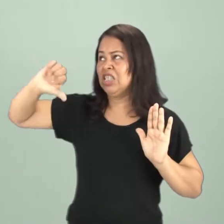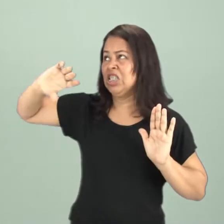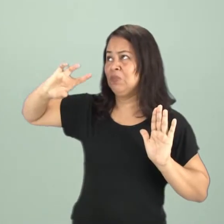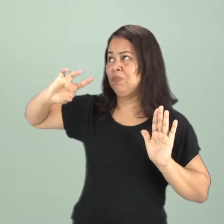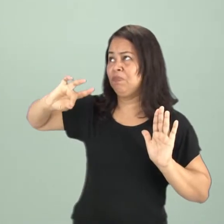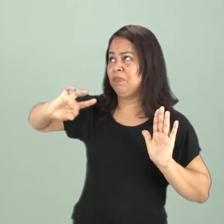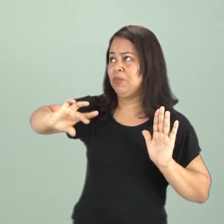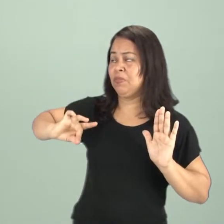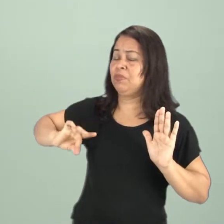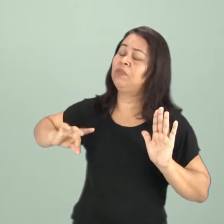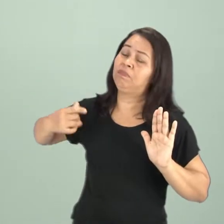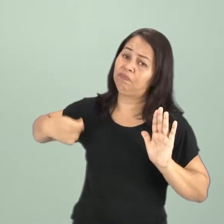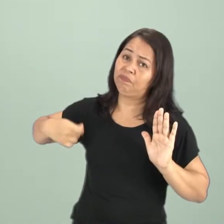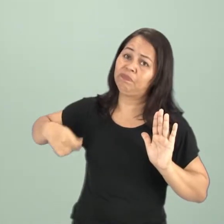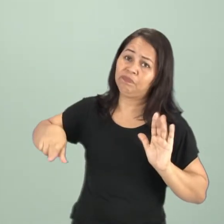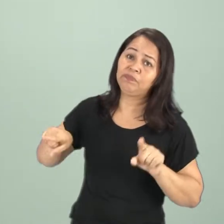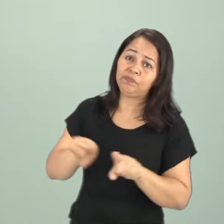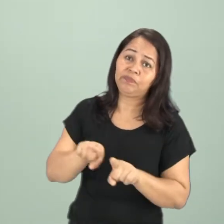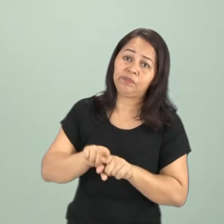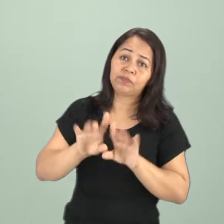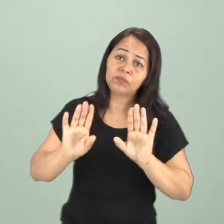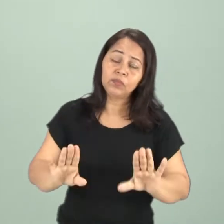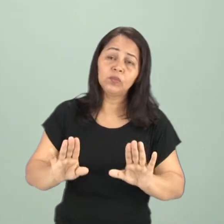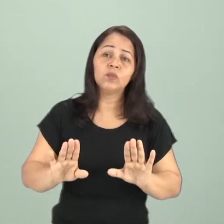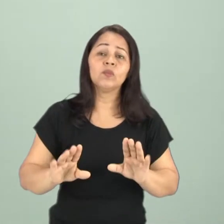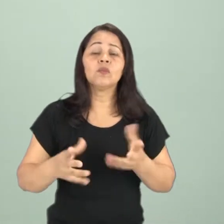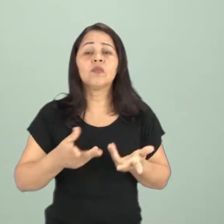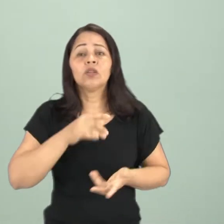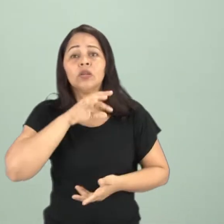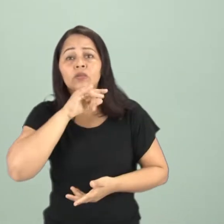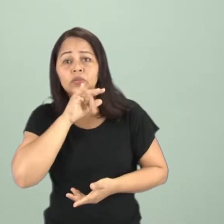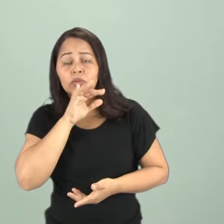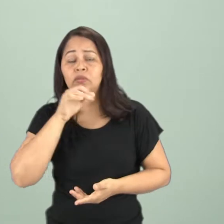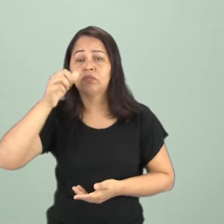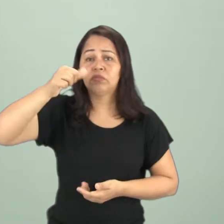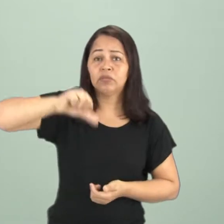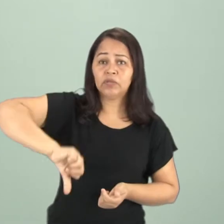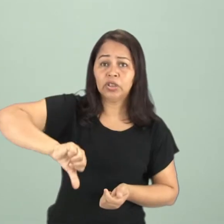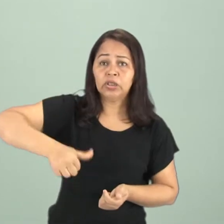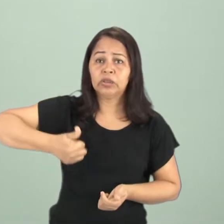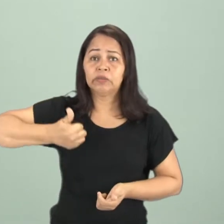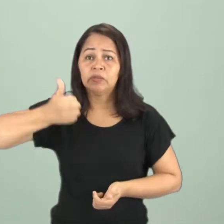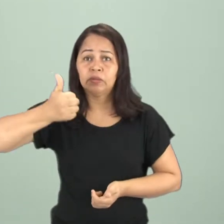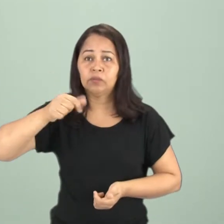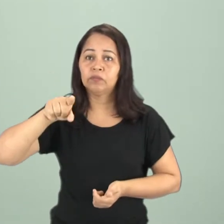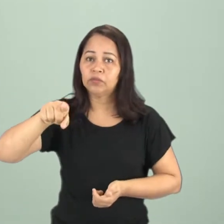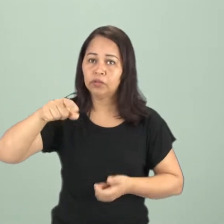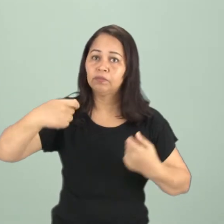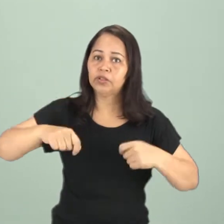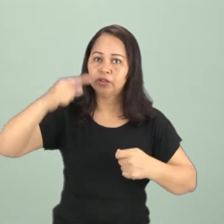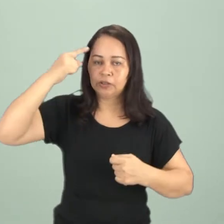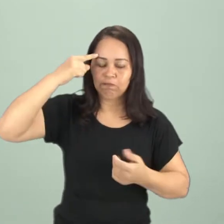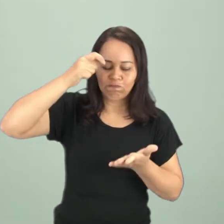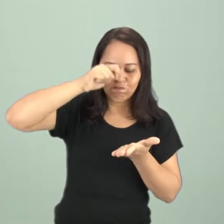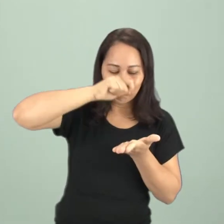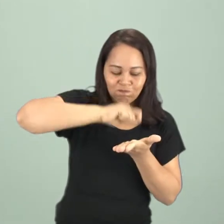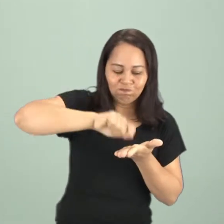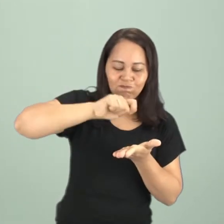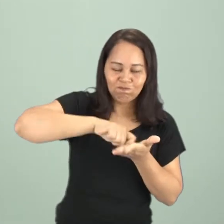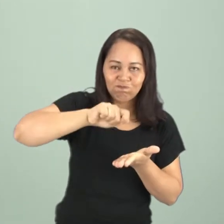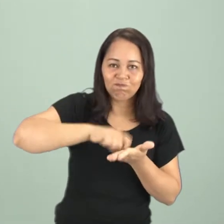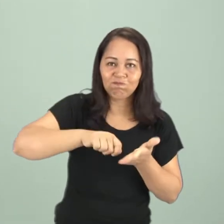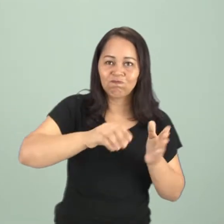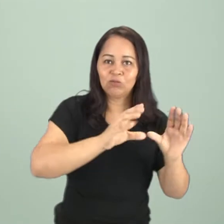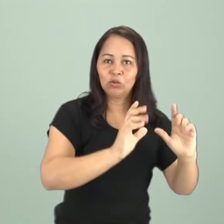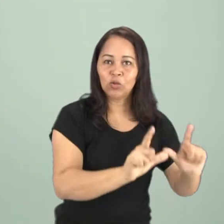e reconhecer alguns dos nossos pontos fracos, alguns defeitos, mas tudo isso você precisa colocar na ponta da caneta